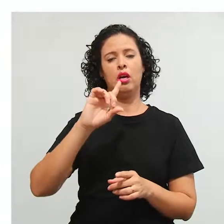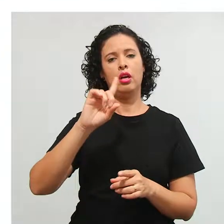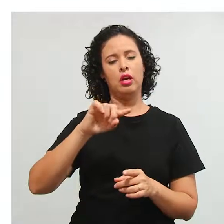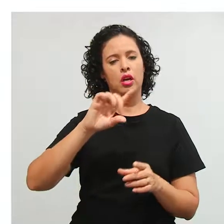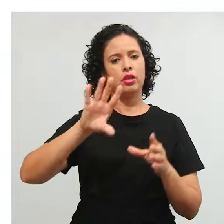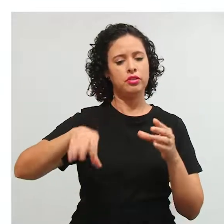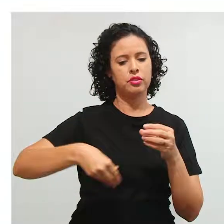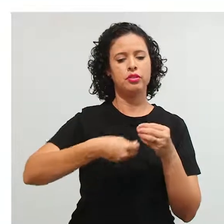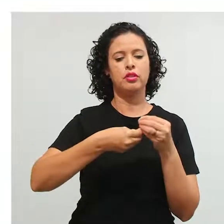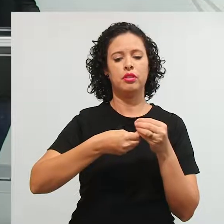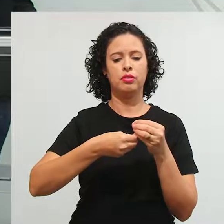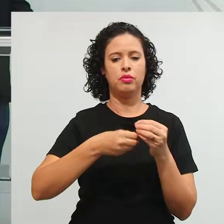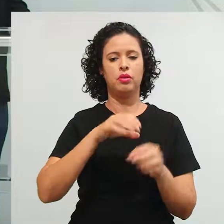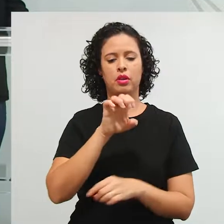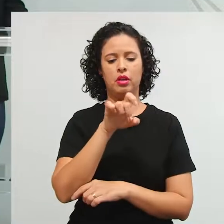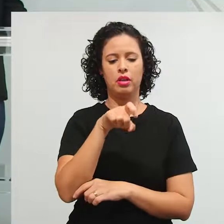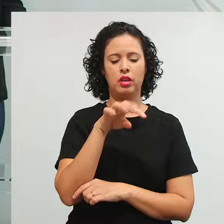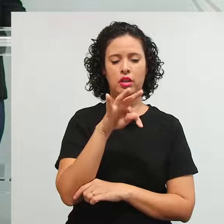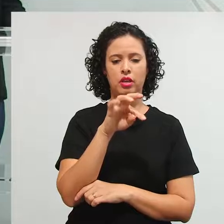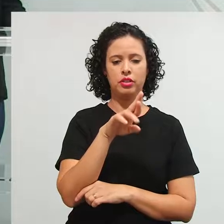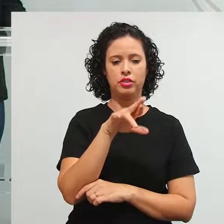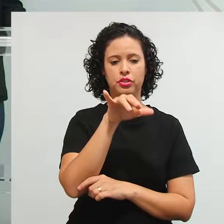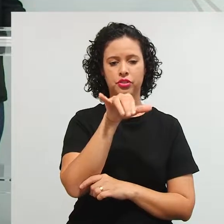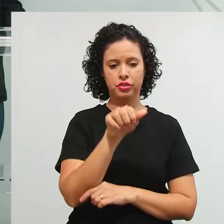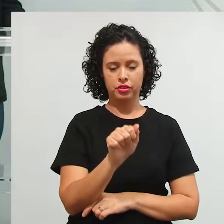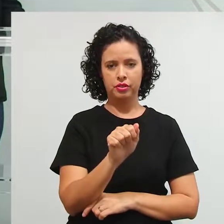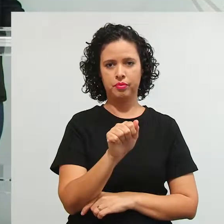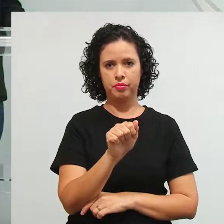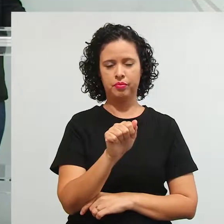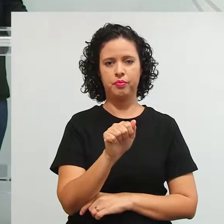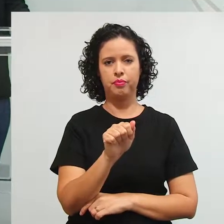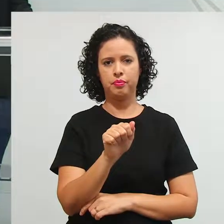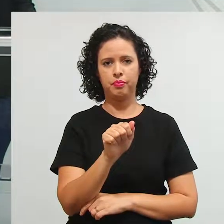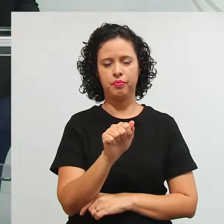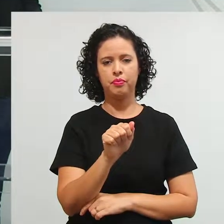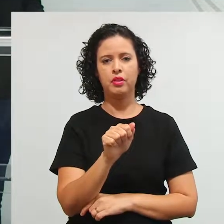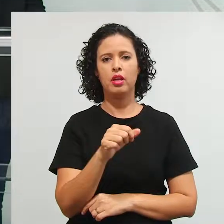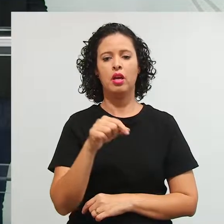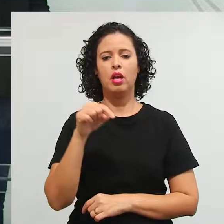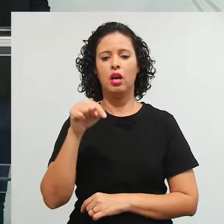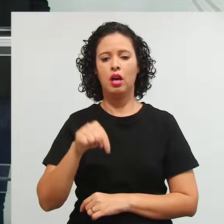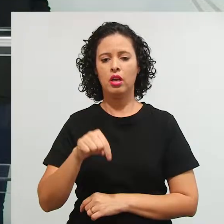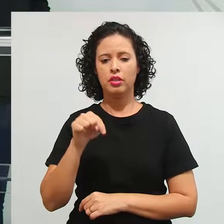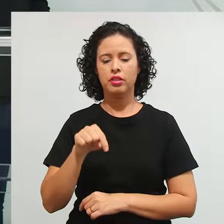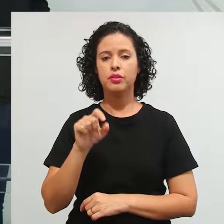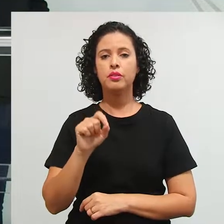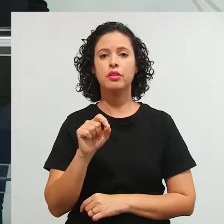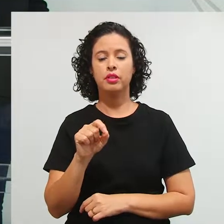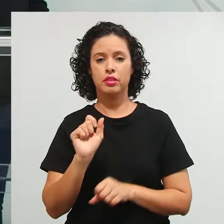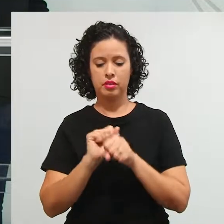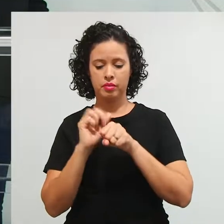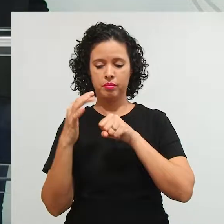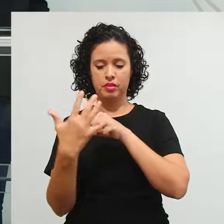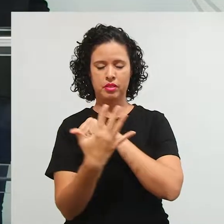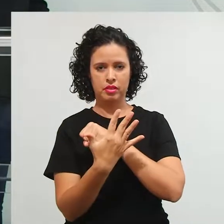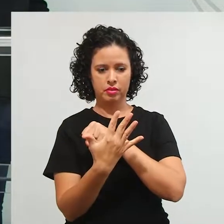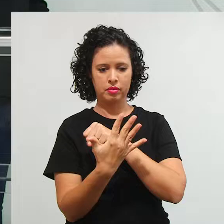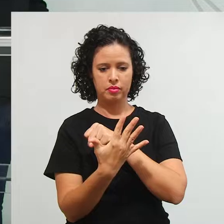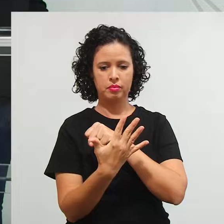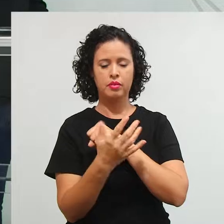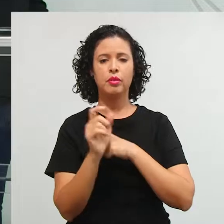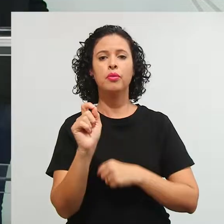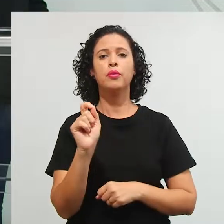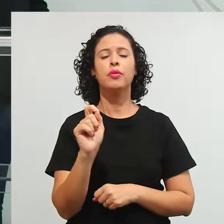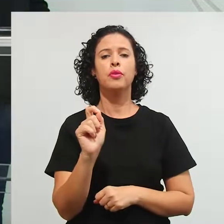extra-orçamentários. No caso da pandemia, que foi algo que não se esperava, então